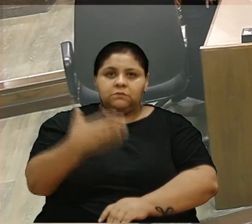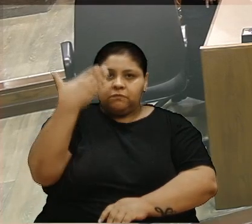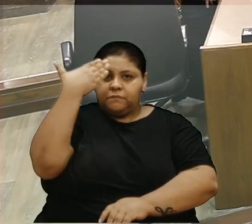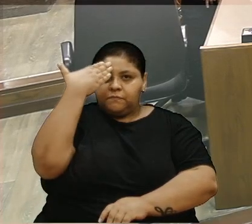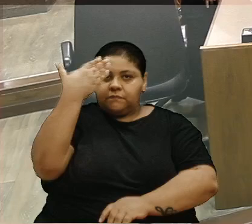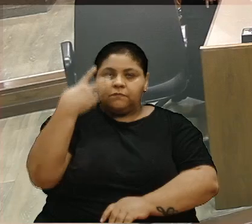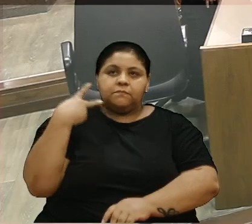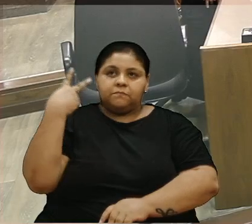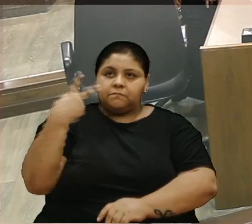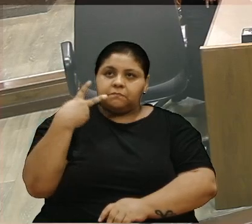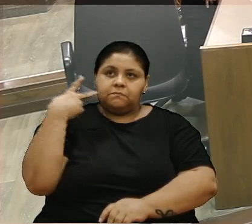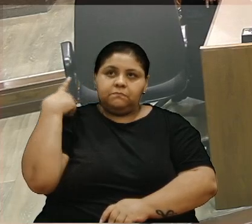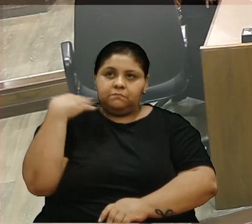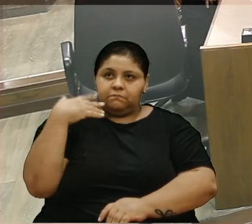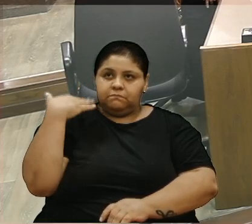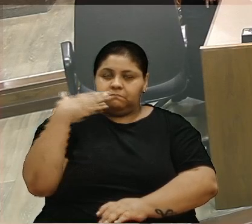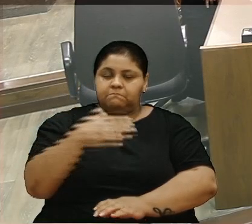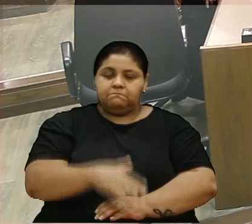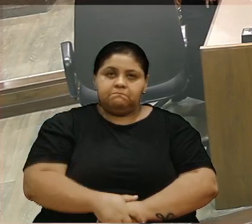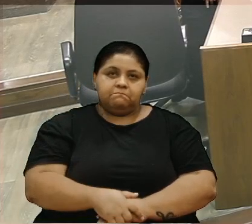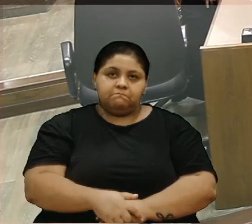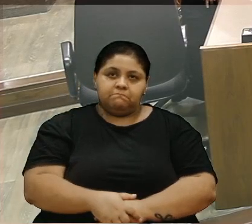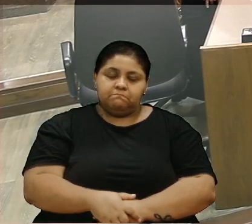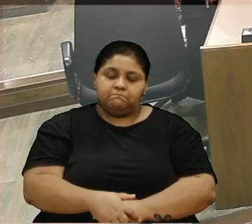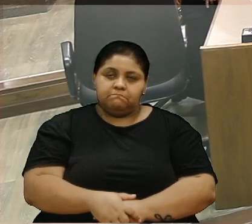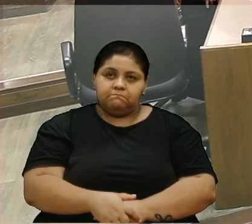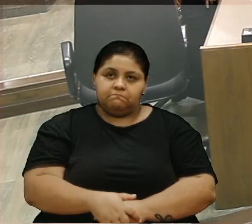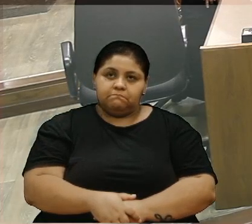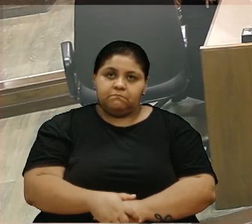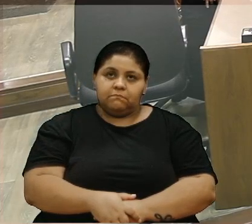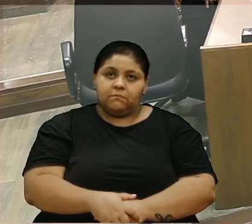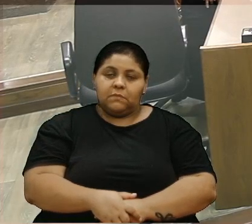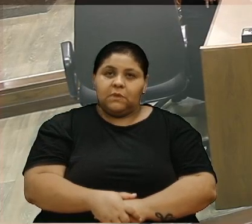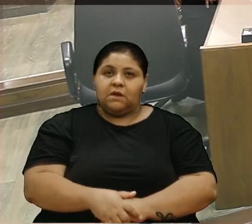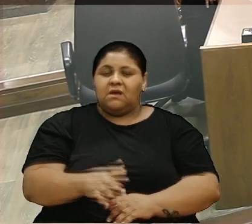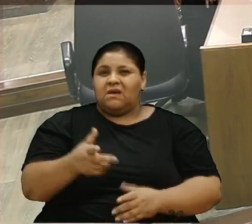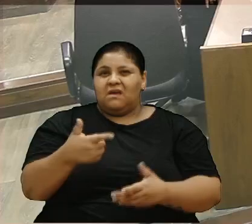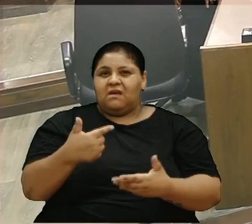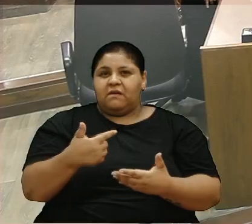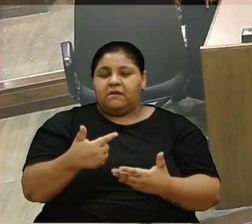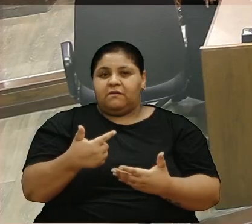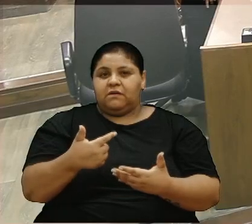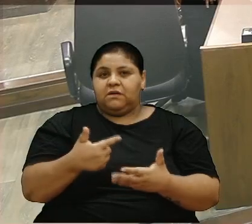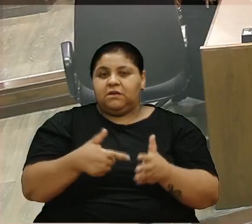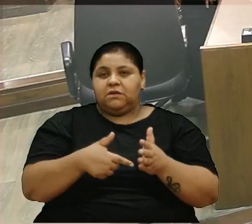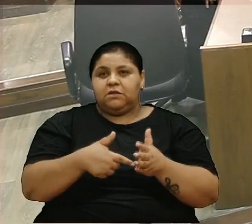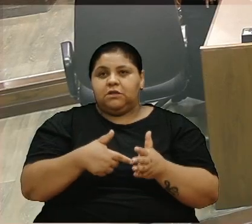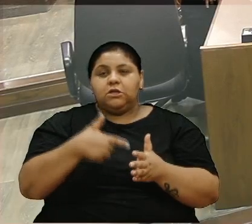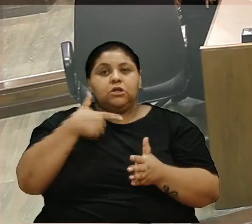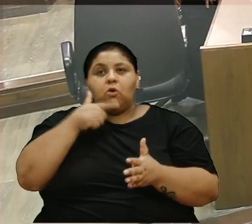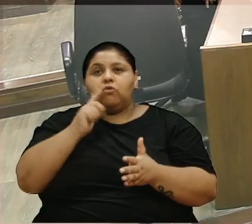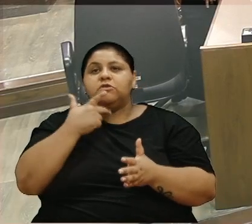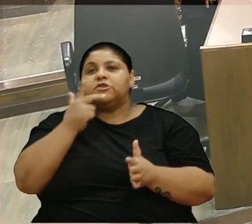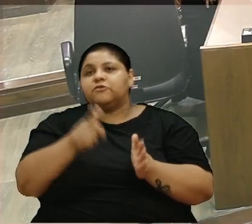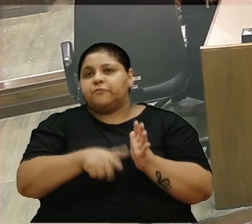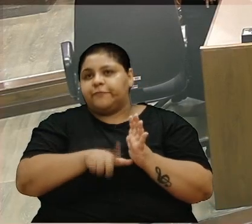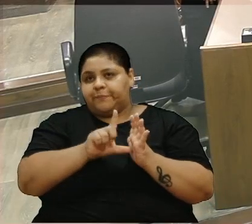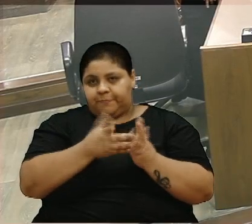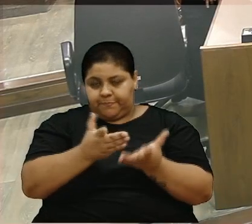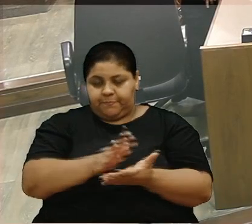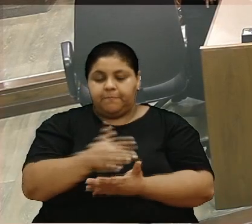Obrigado, vereador Andressa. Eu até ia me manifestar primeiro, mas aí não era possível, né?